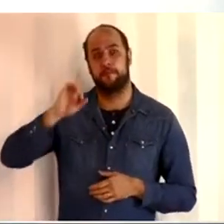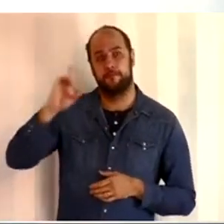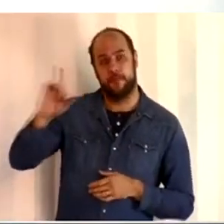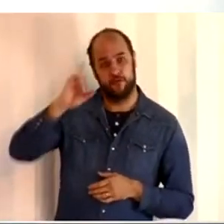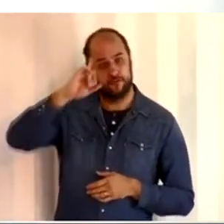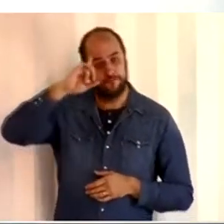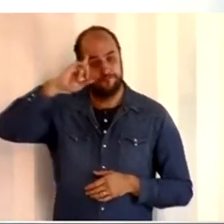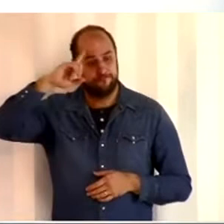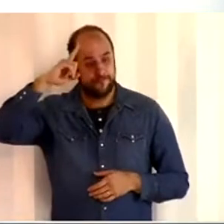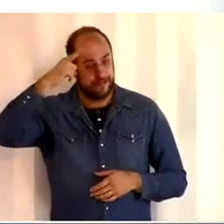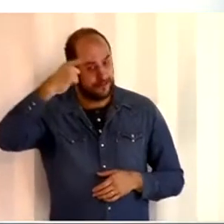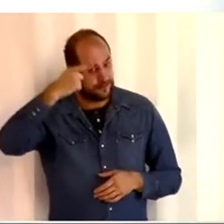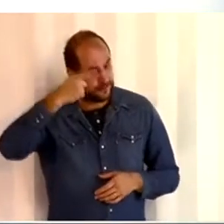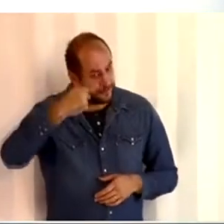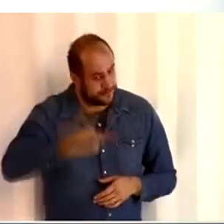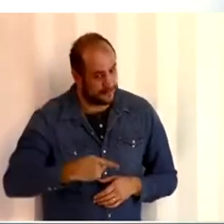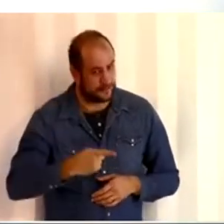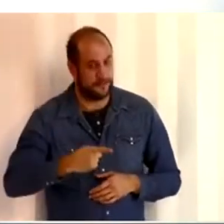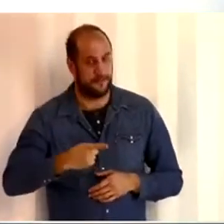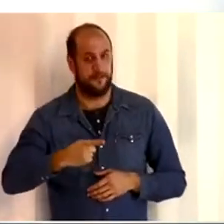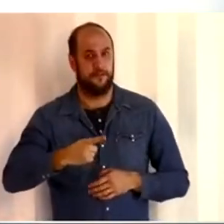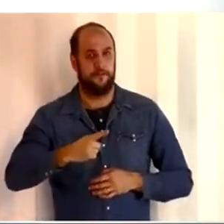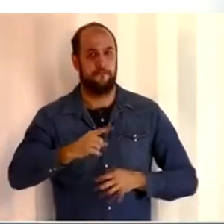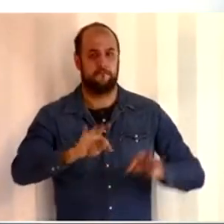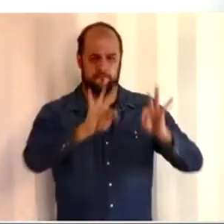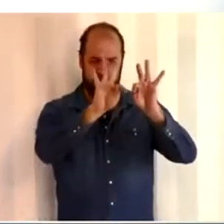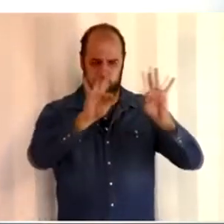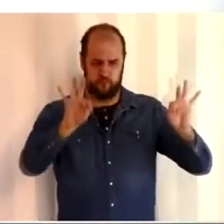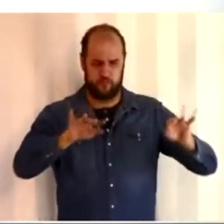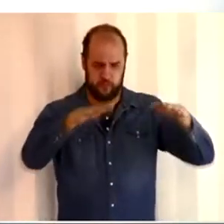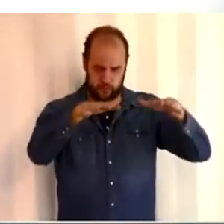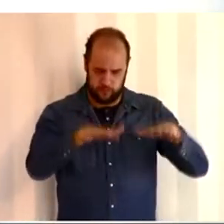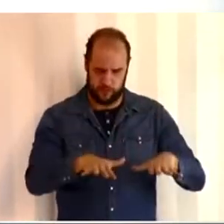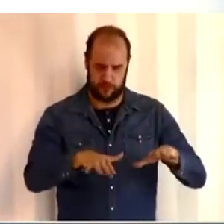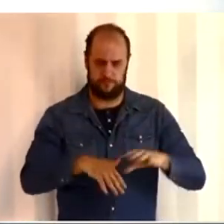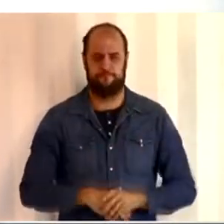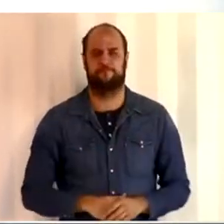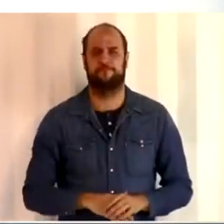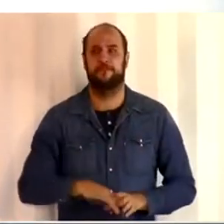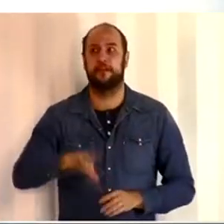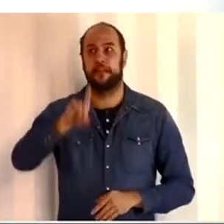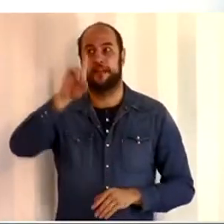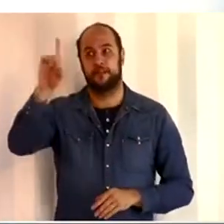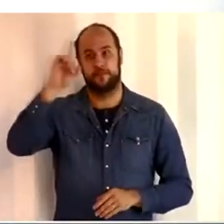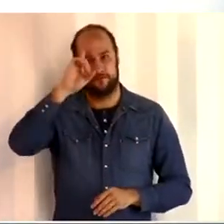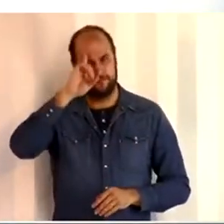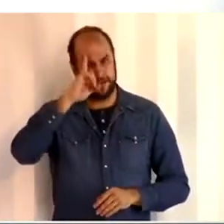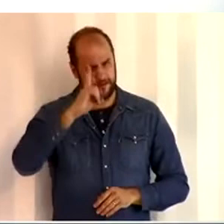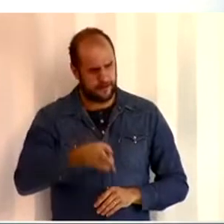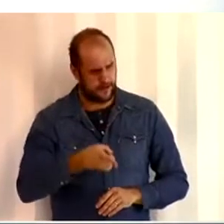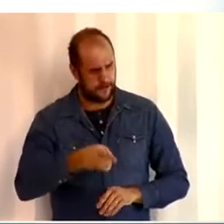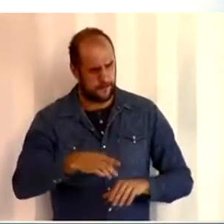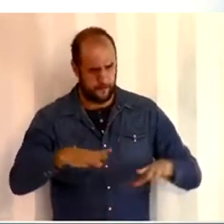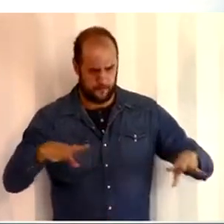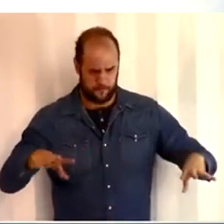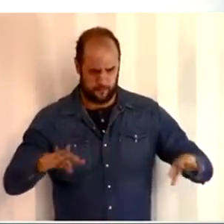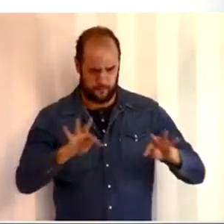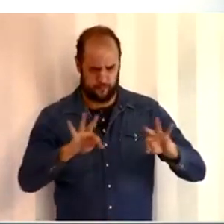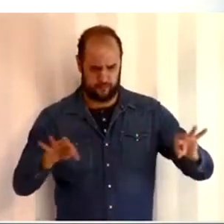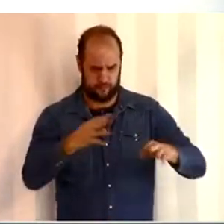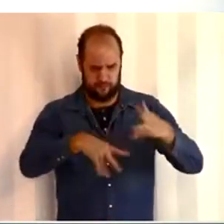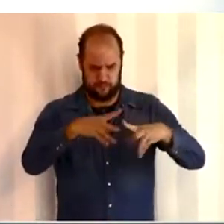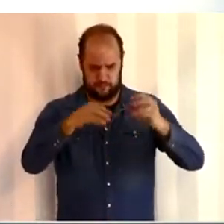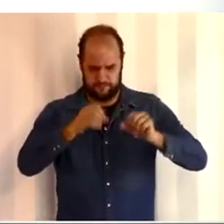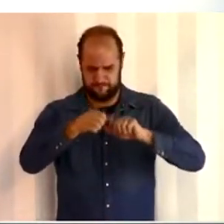do Senhor se acampavam. Segundo o mandado do Senhor se punham em marcha e cumpriam o